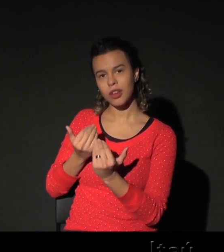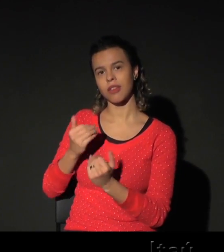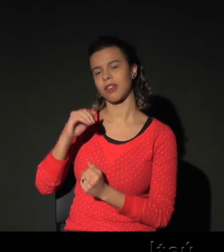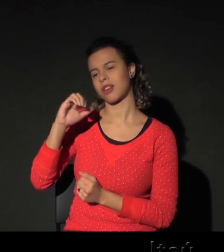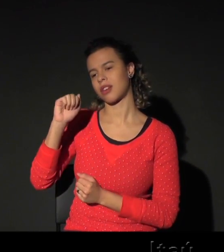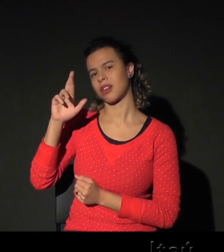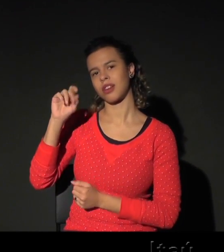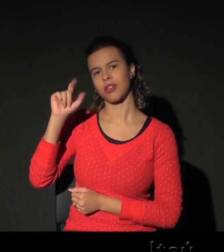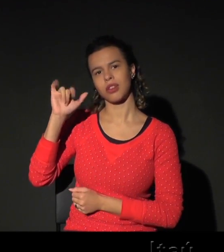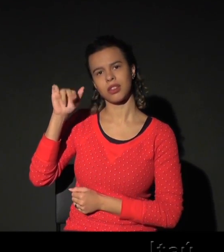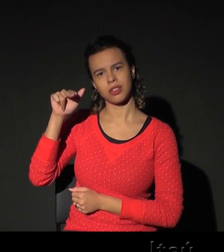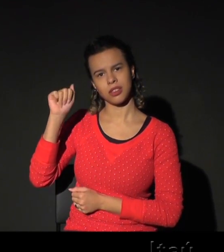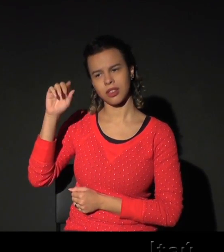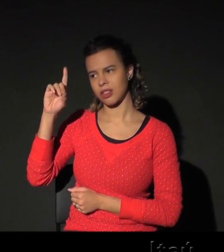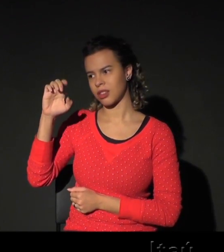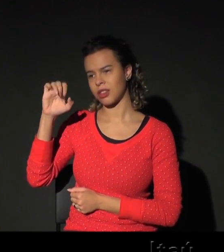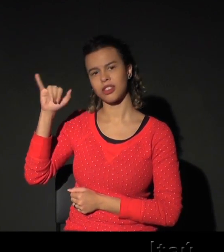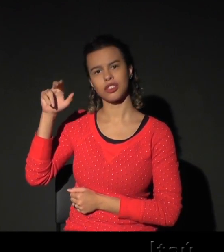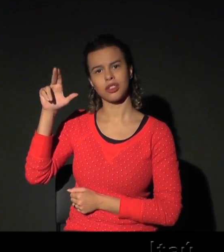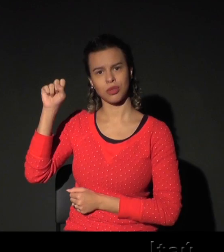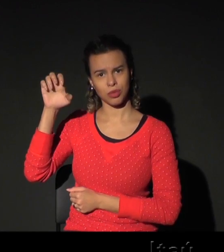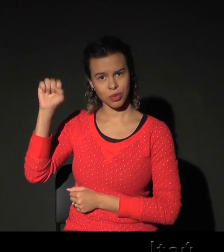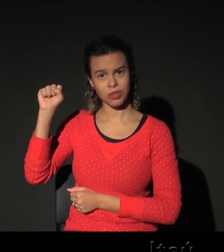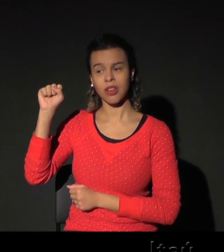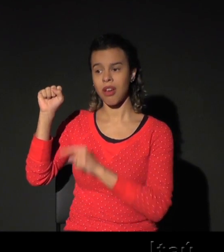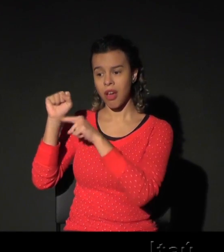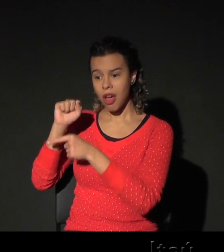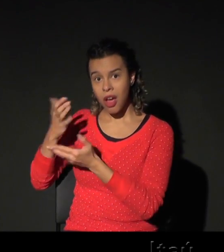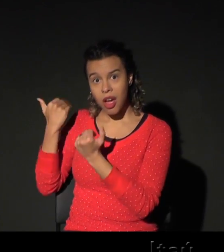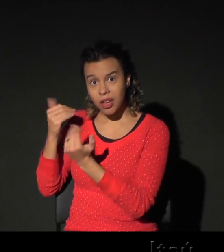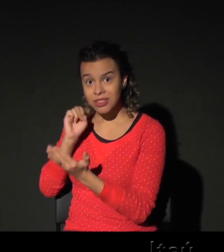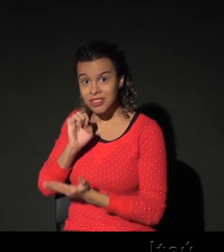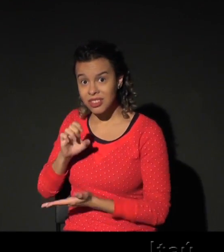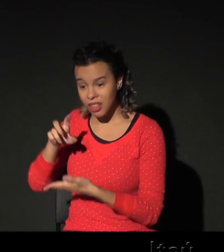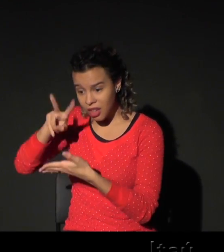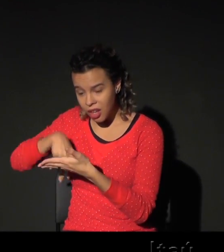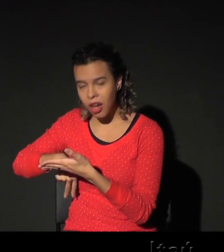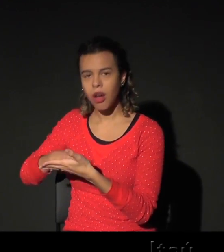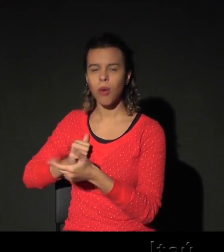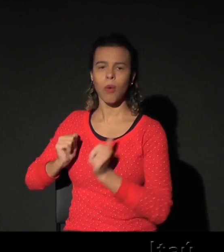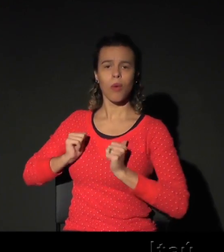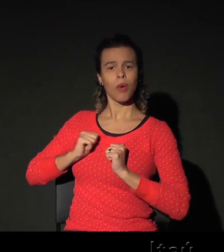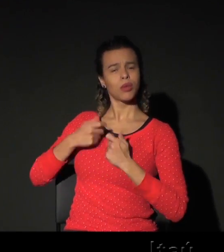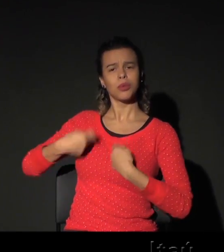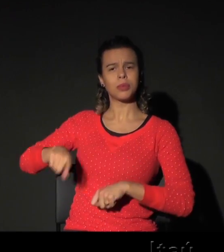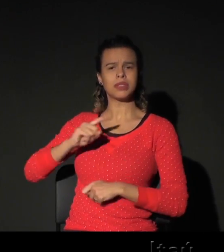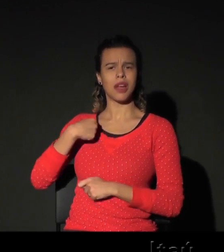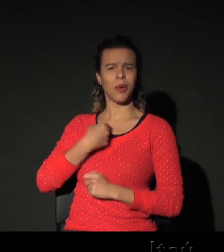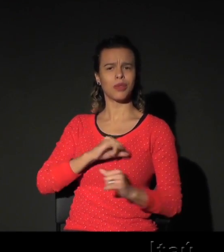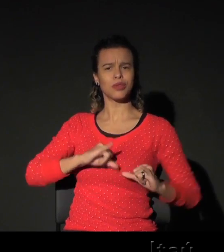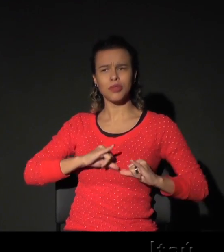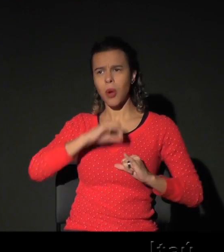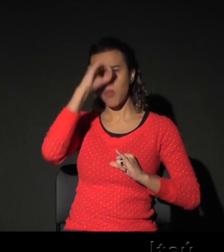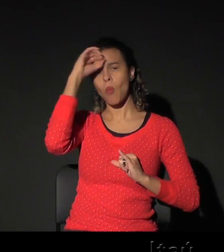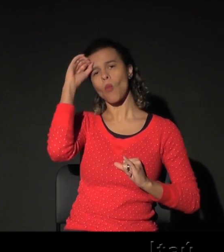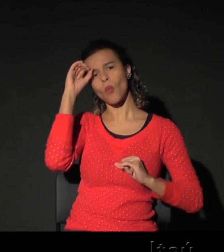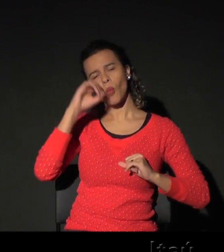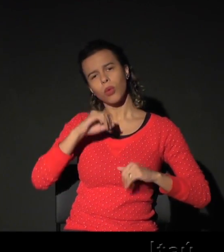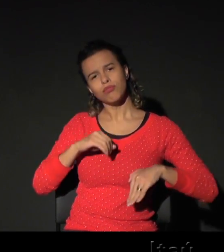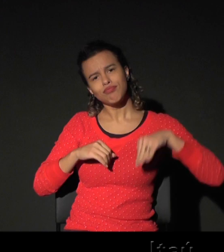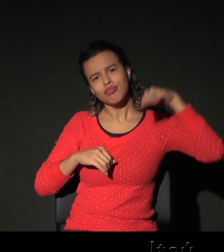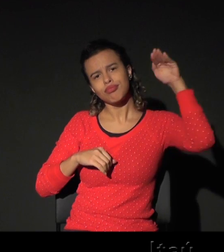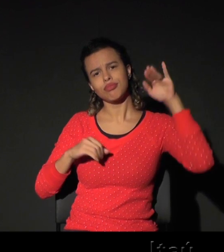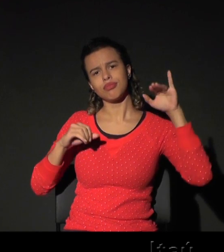feia durante tanto tempo é isso que a gente tá falando né do quanto que é importante a gente se identificar e se reconhecer